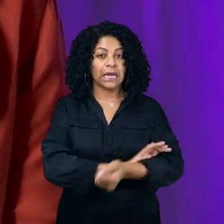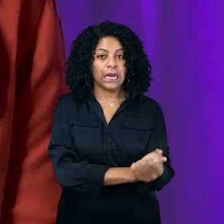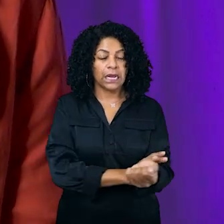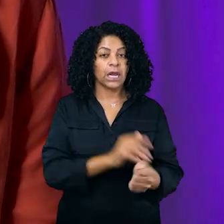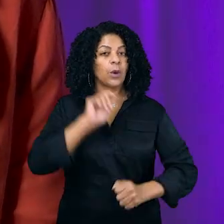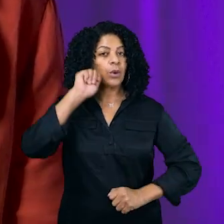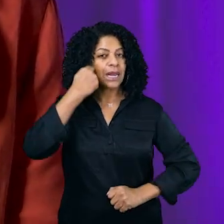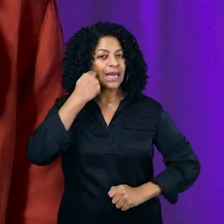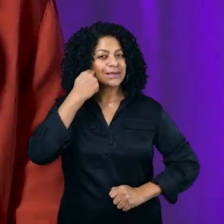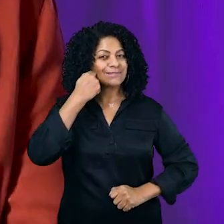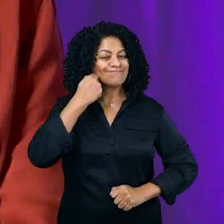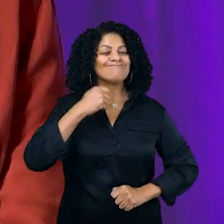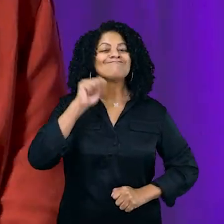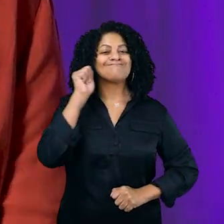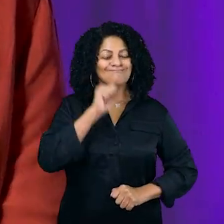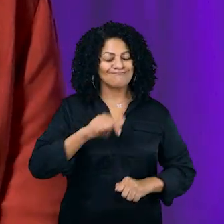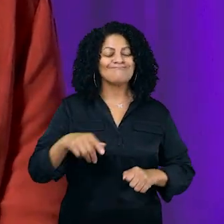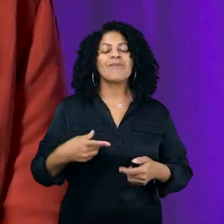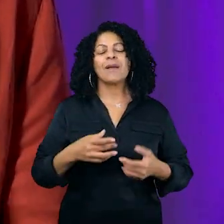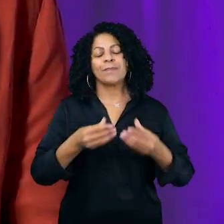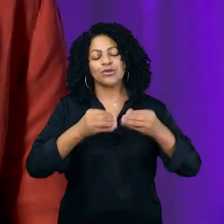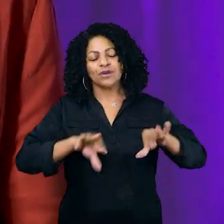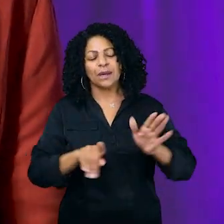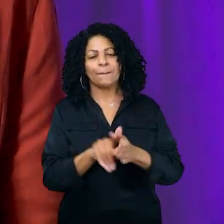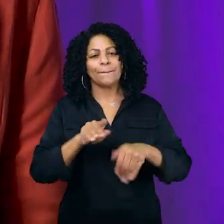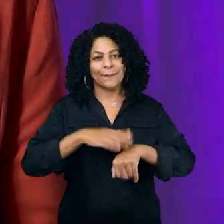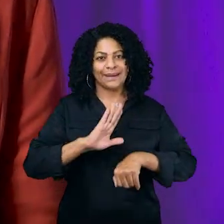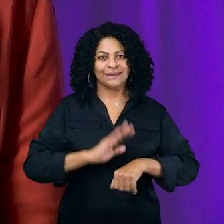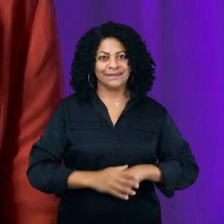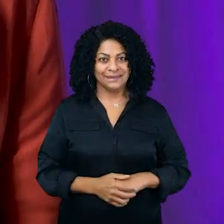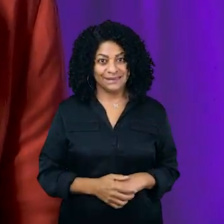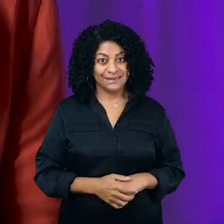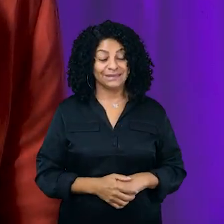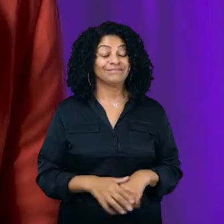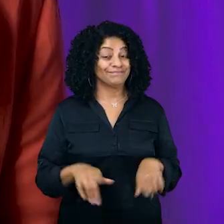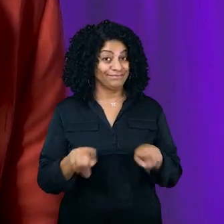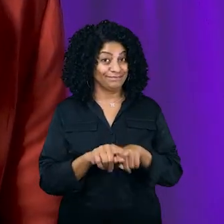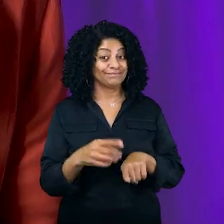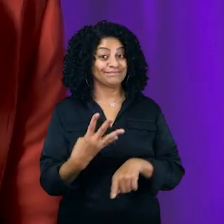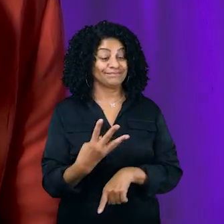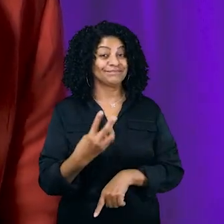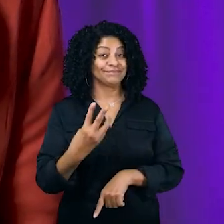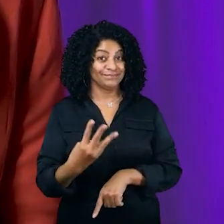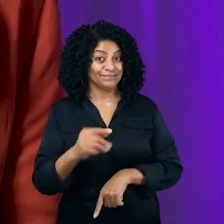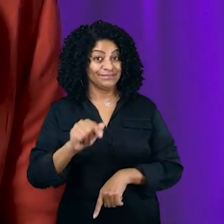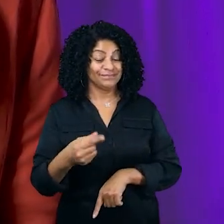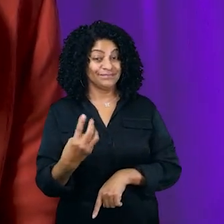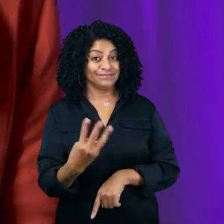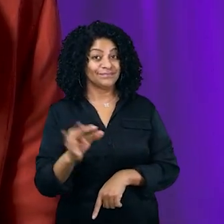as mulheres negras são ainda mais afetadas pela informalidade. Elas representam